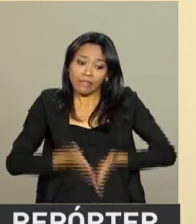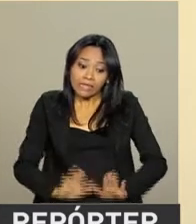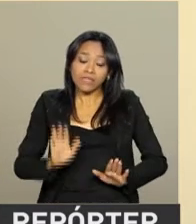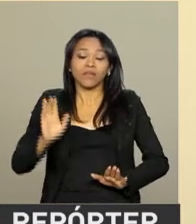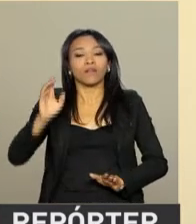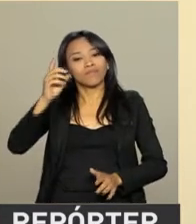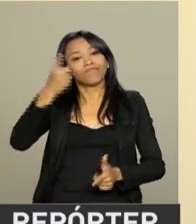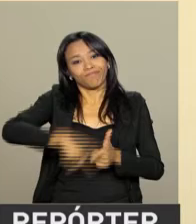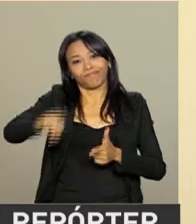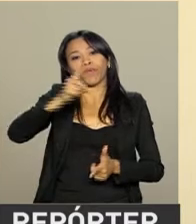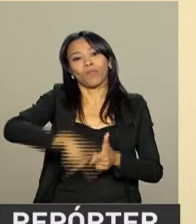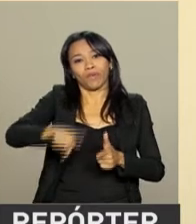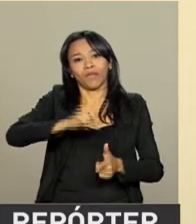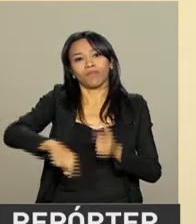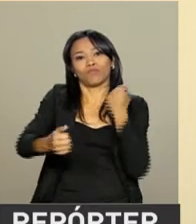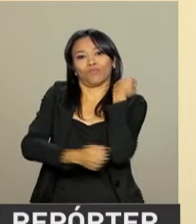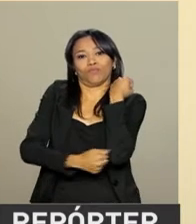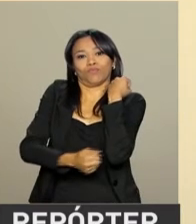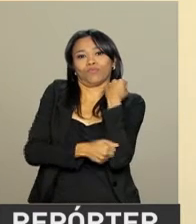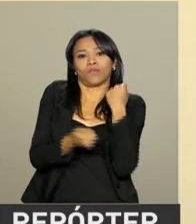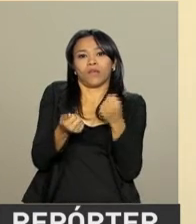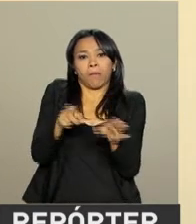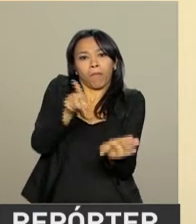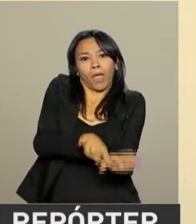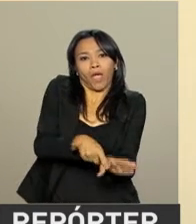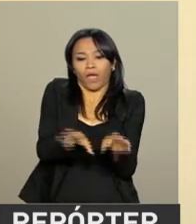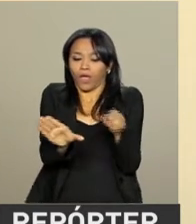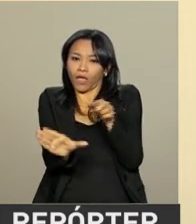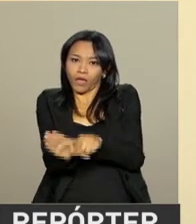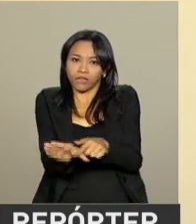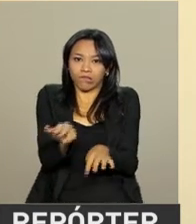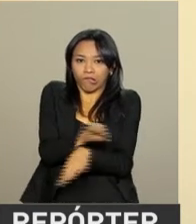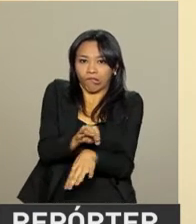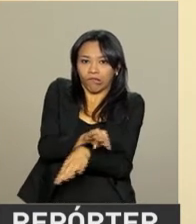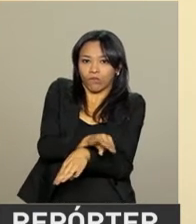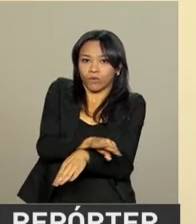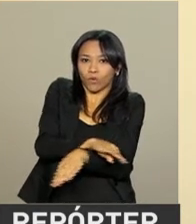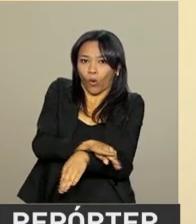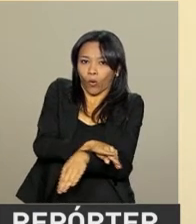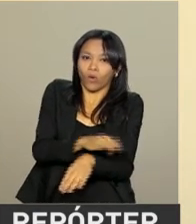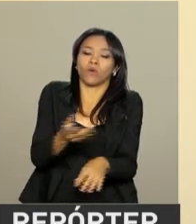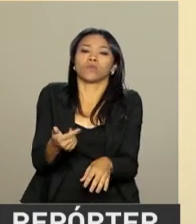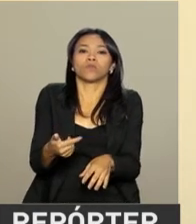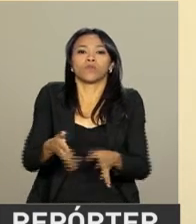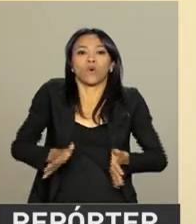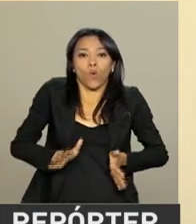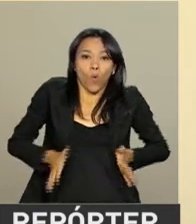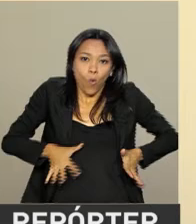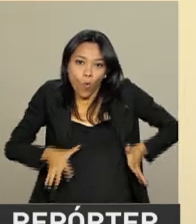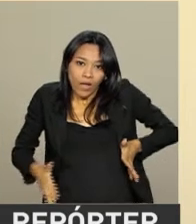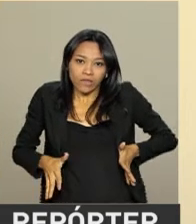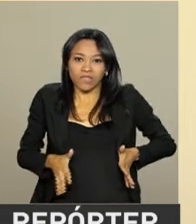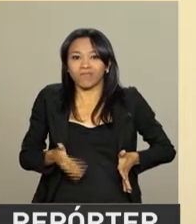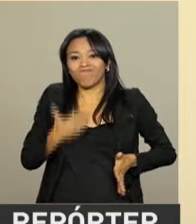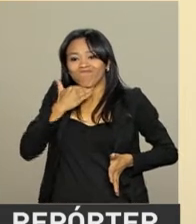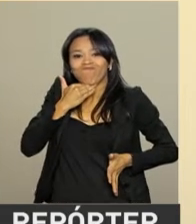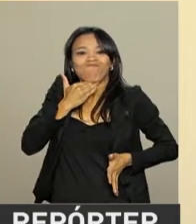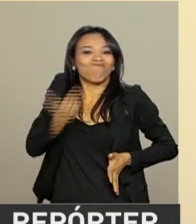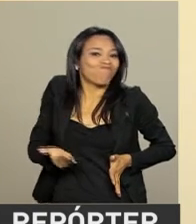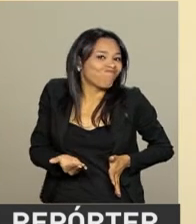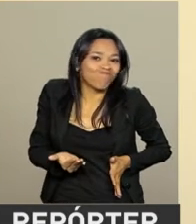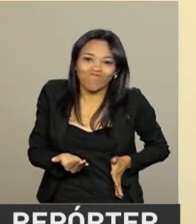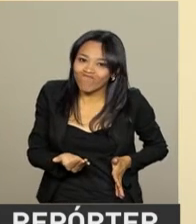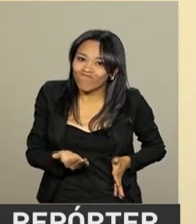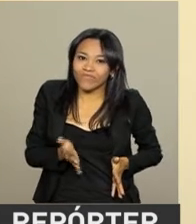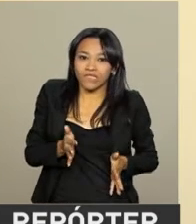problemas ortopédicos. Geralmente os pés nascem tortos, os quadris não esticam, né,